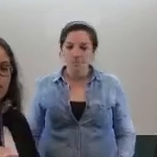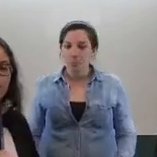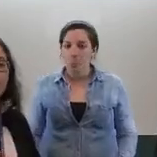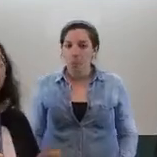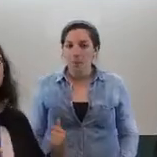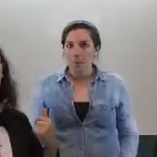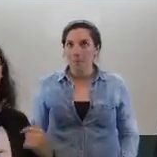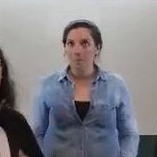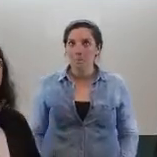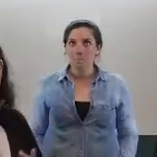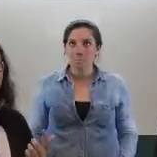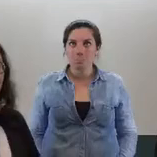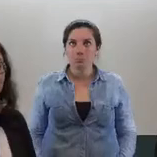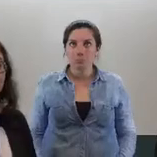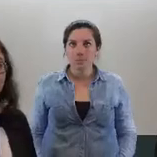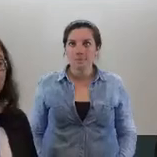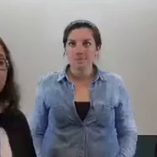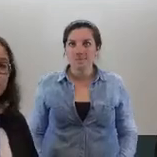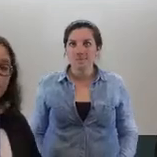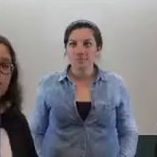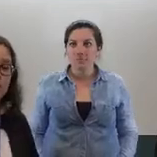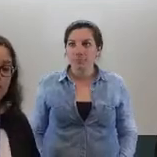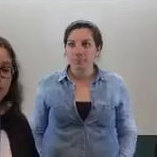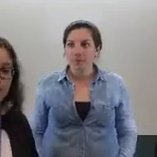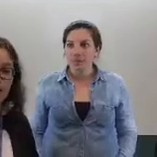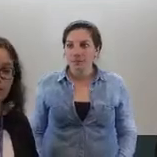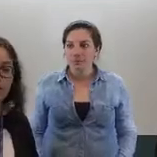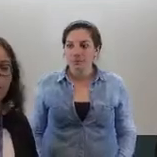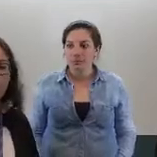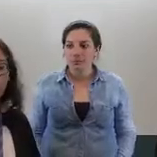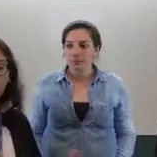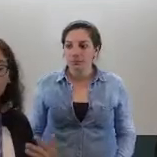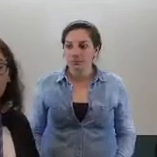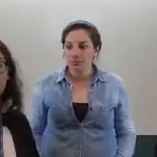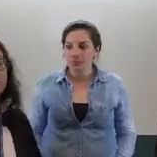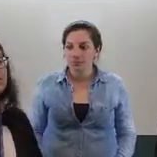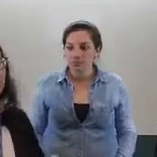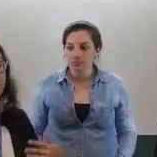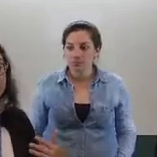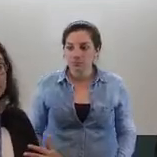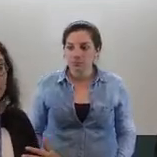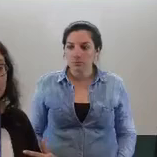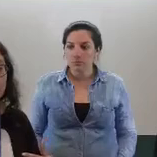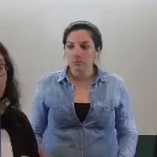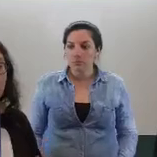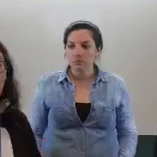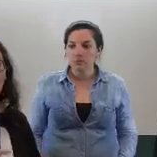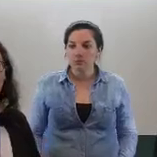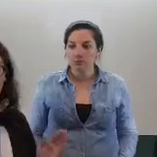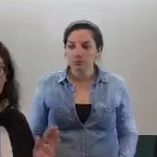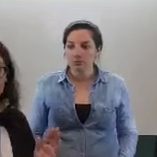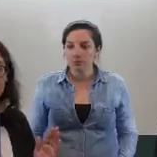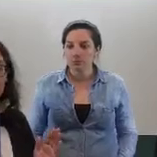a conclusão, vocês vão colocar as referências de vocês que vocês utilizaram nesse trabalho, o glossário, se for necessário,